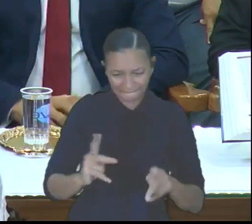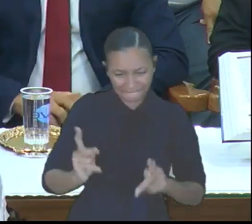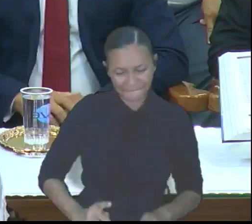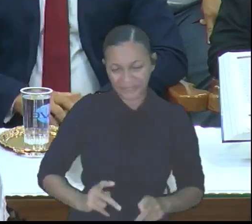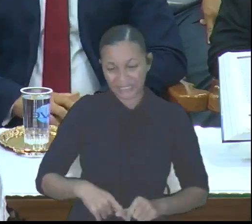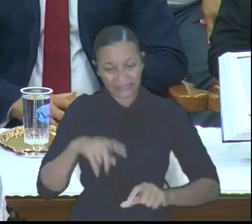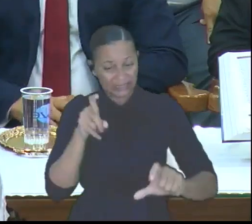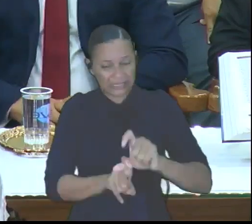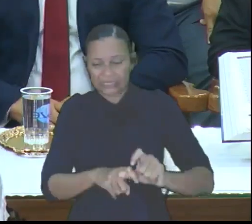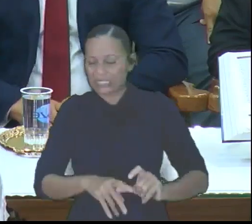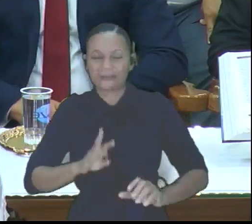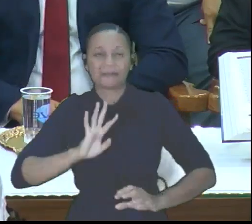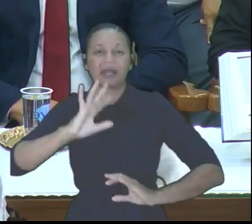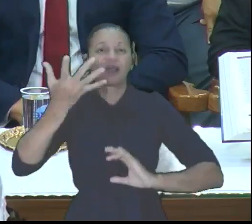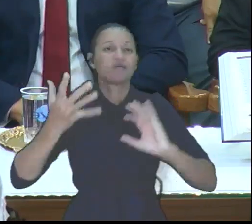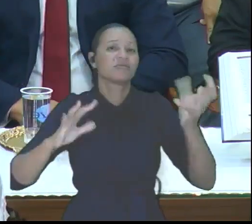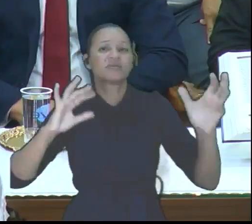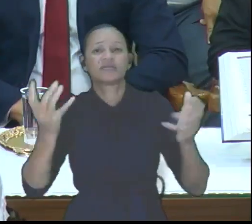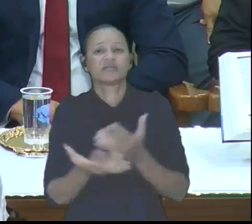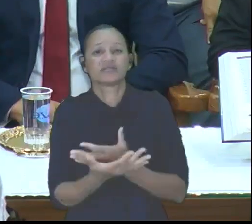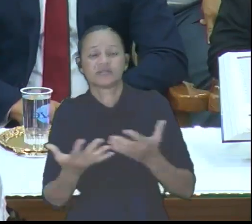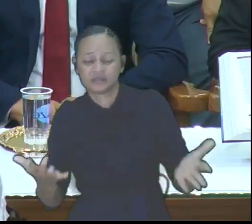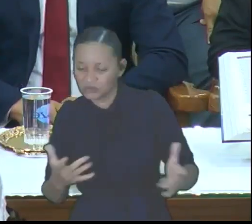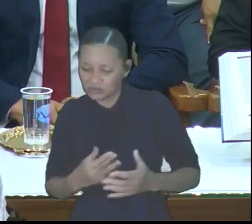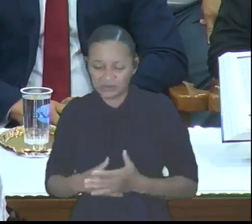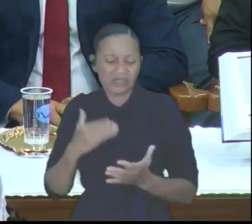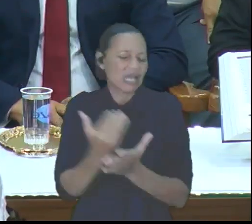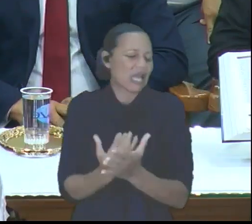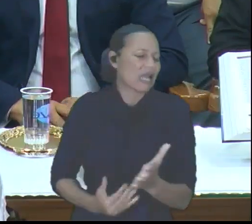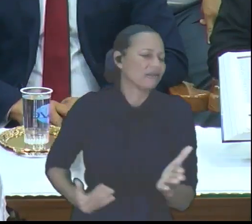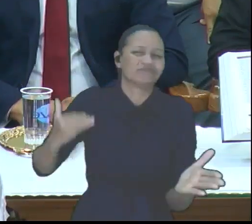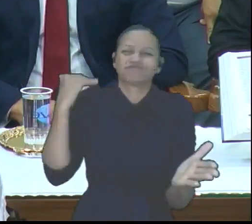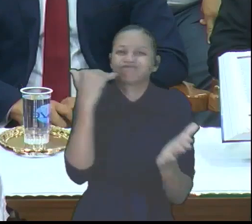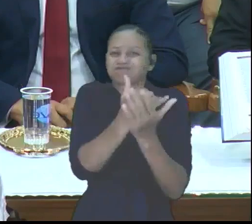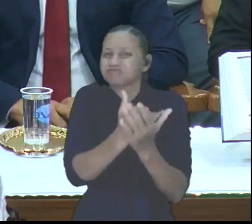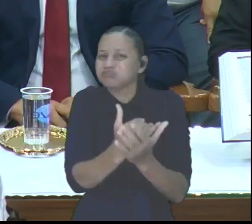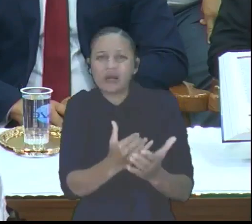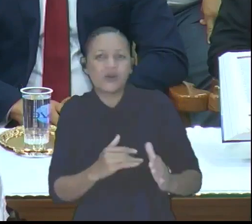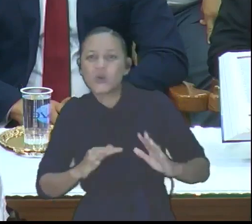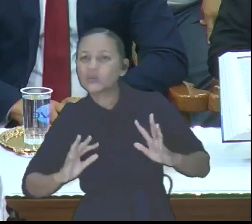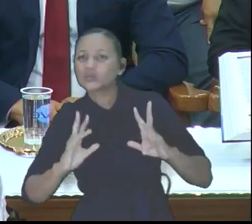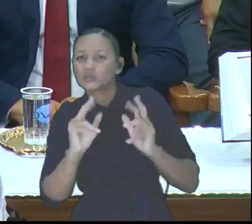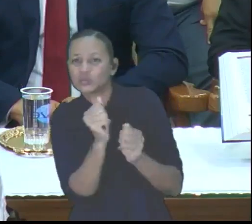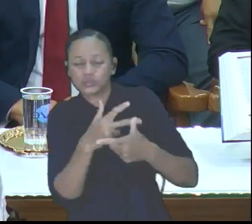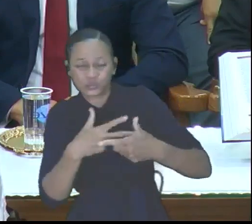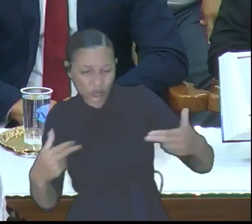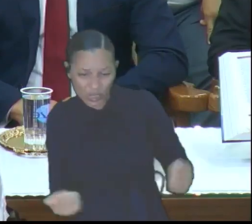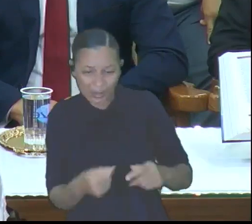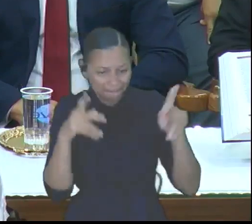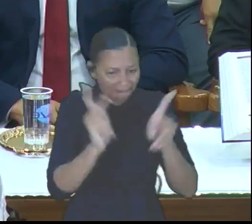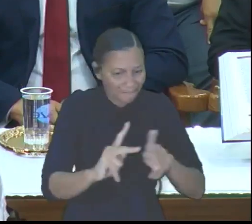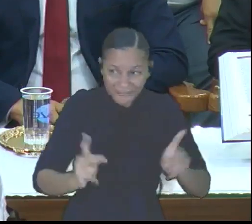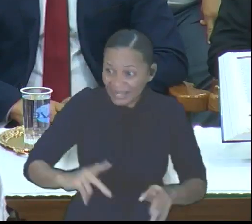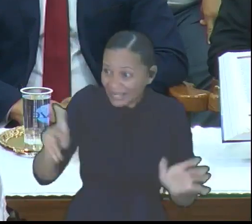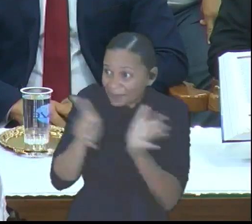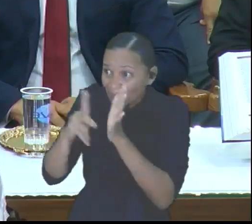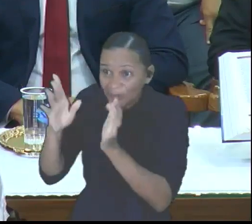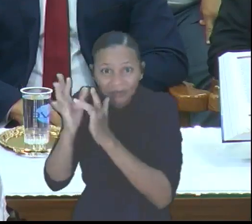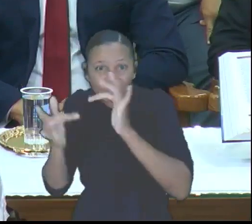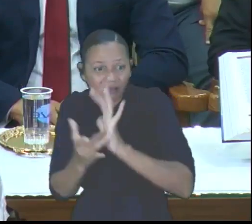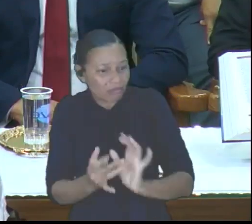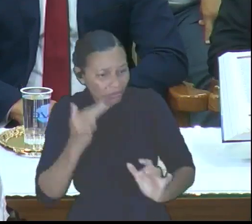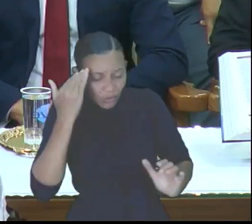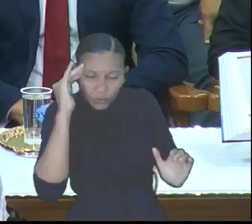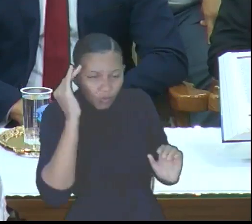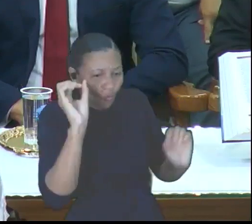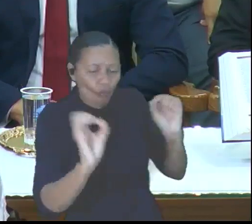da circunstância. A paz dele é ultra circunstancial. A paz dele o mundo não entende. A paz